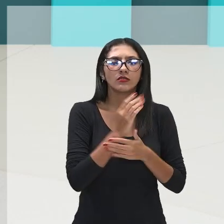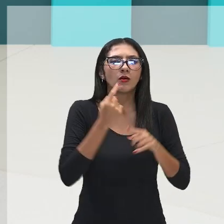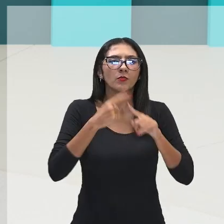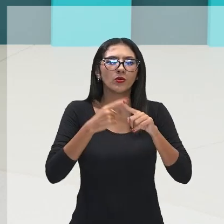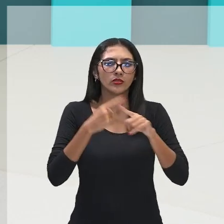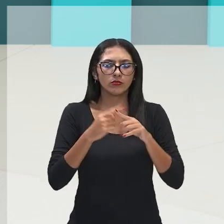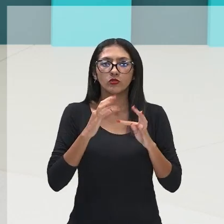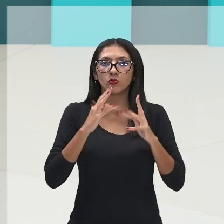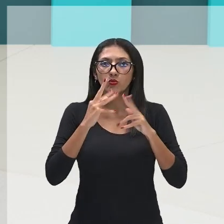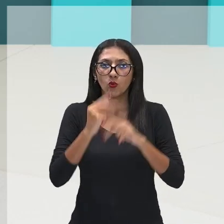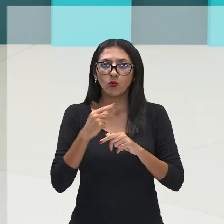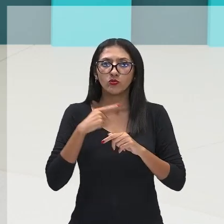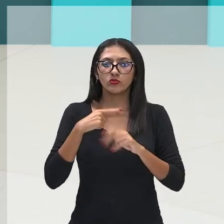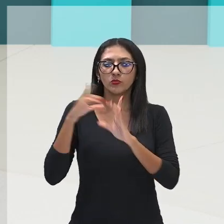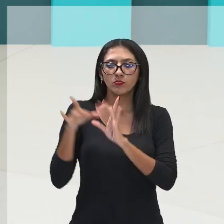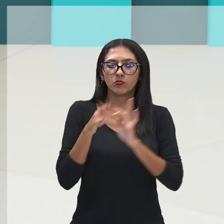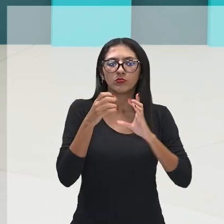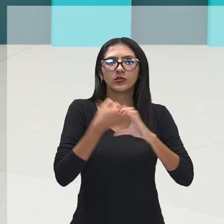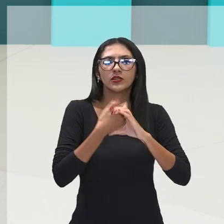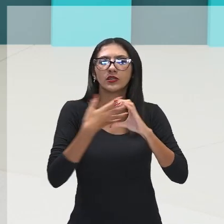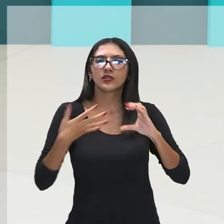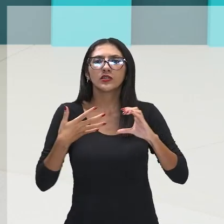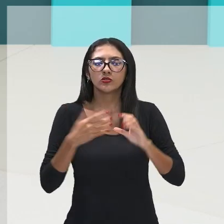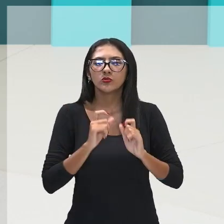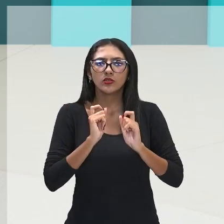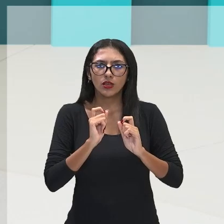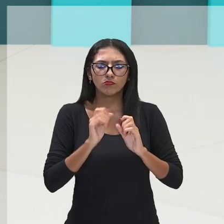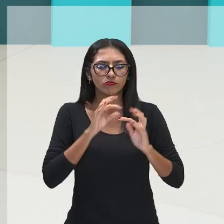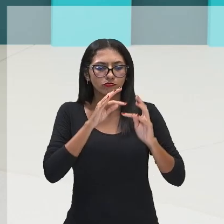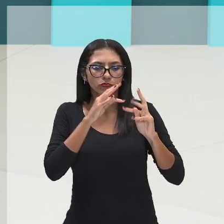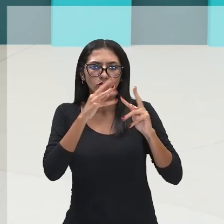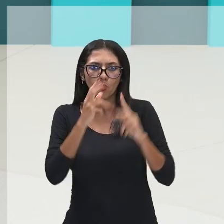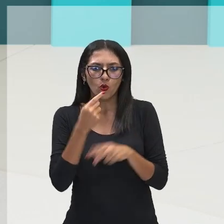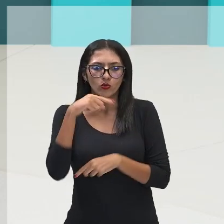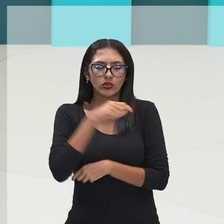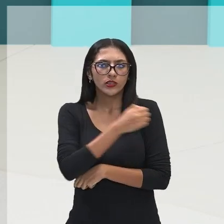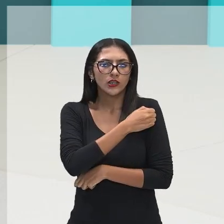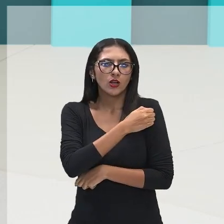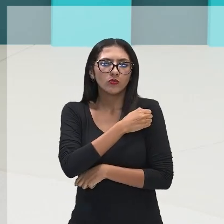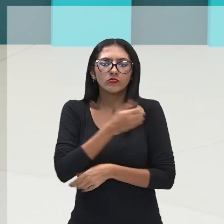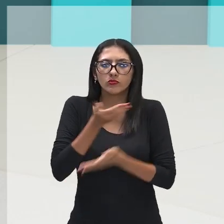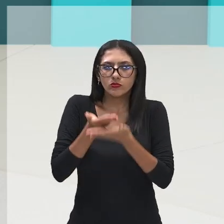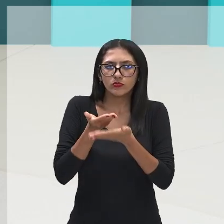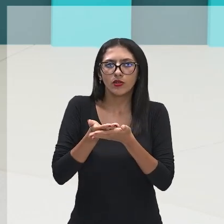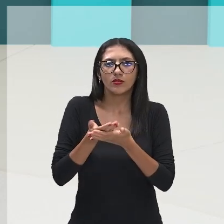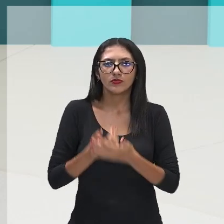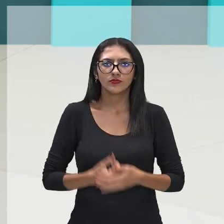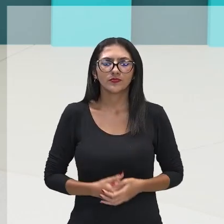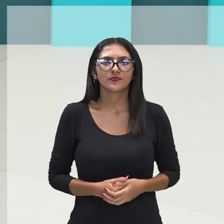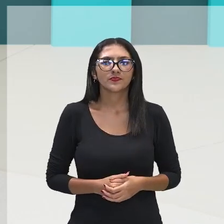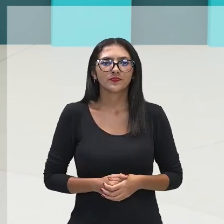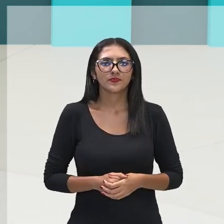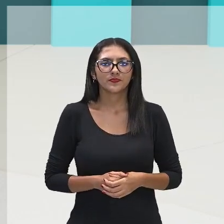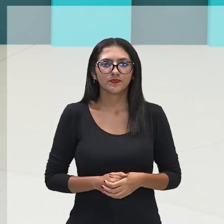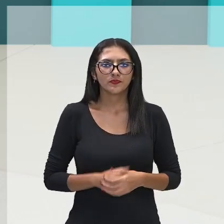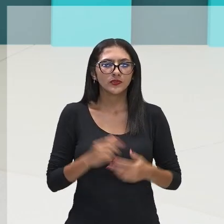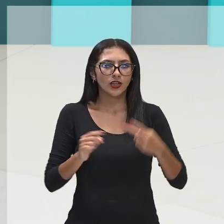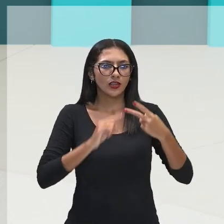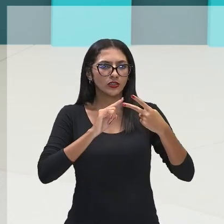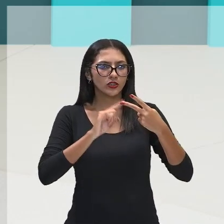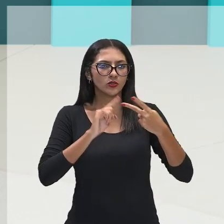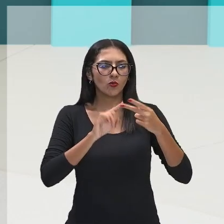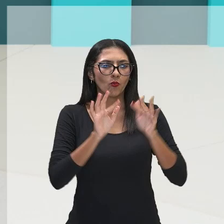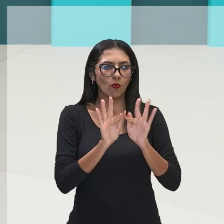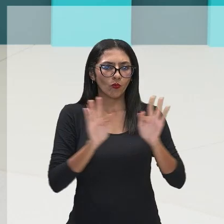uma característica. E qual é? Todos estudam, todos são estudantes de fato. As roupas que estão na